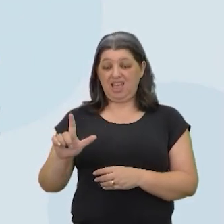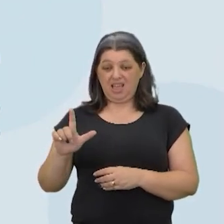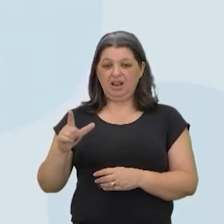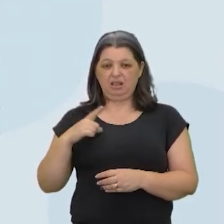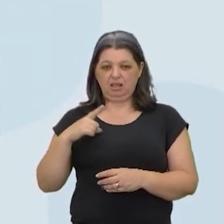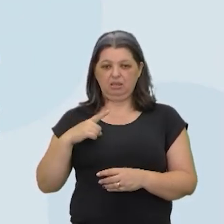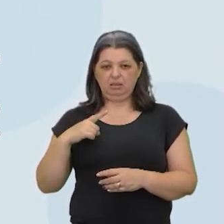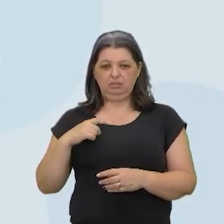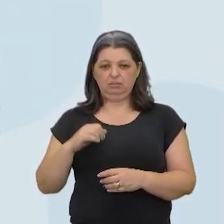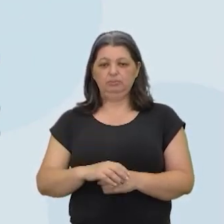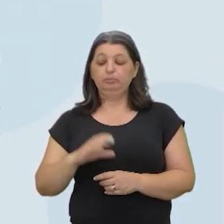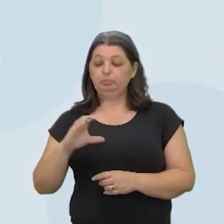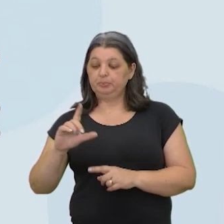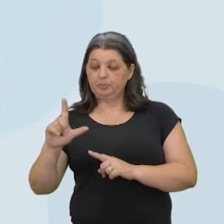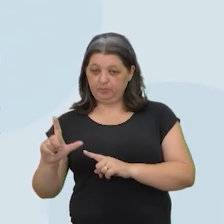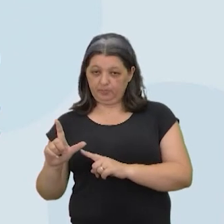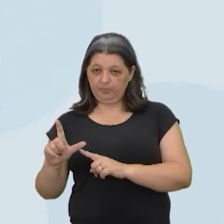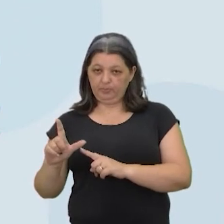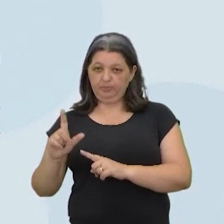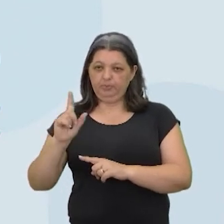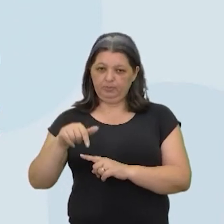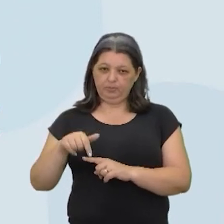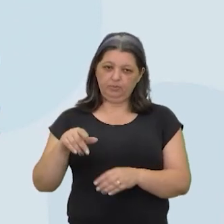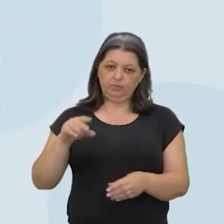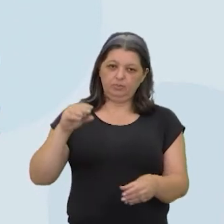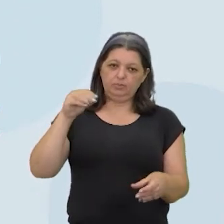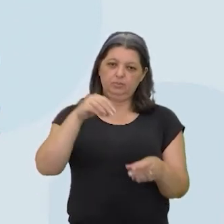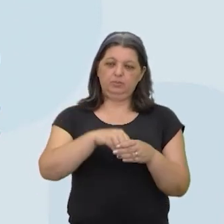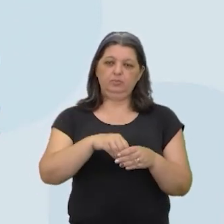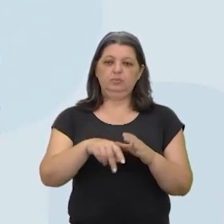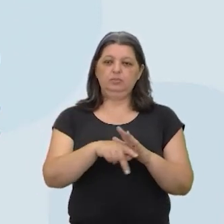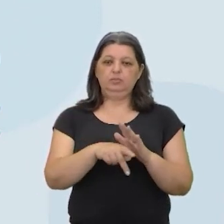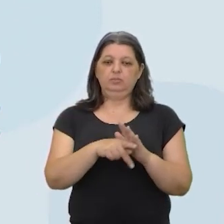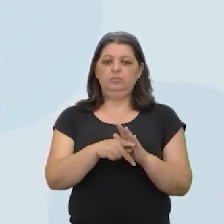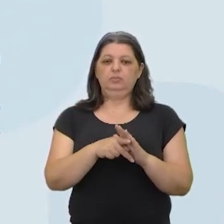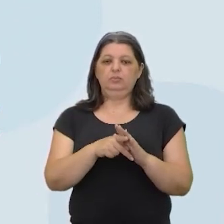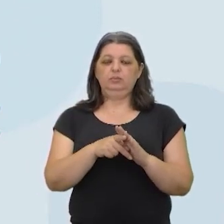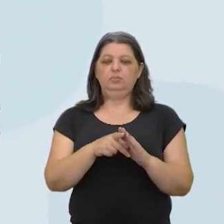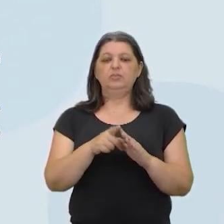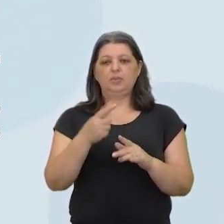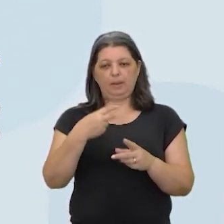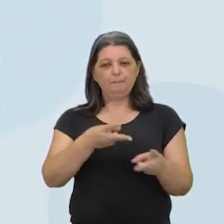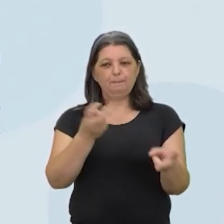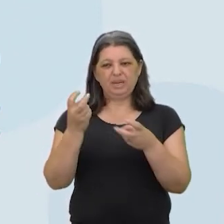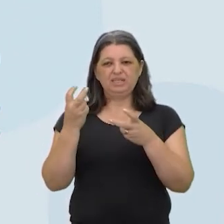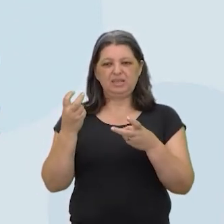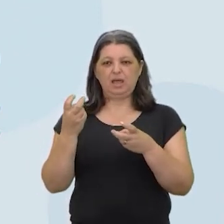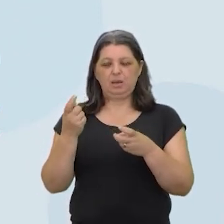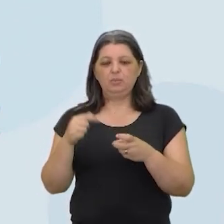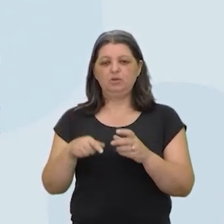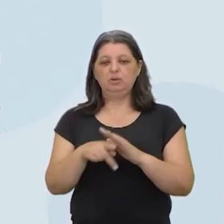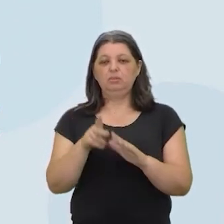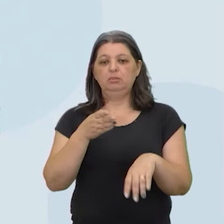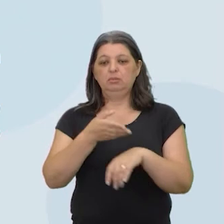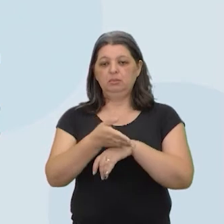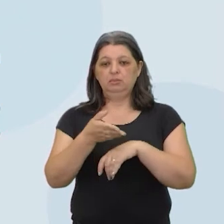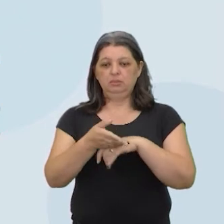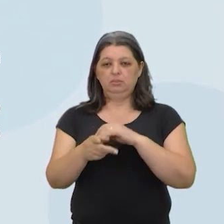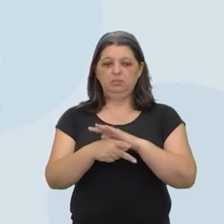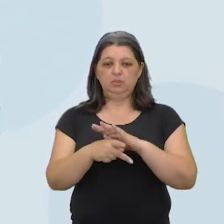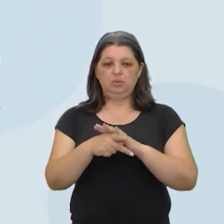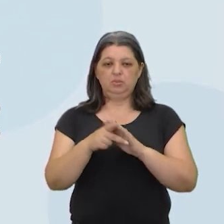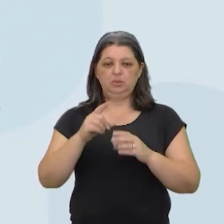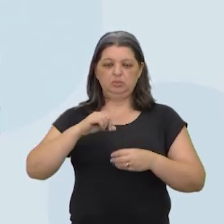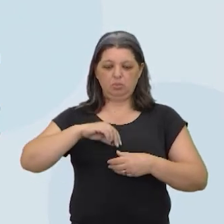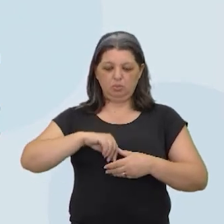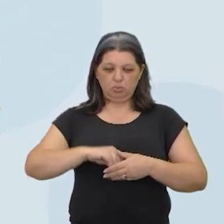que o Cl, que é o cloreto, ele já parte direto, já é bem visível que ele participa do suco gástrico,